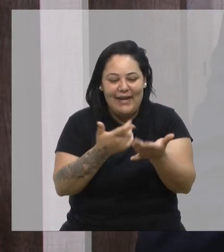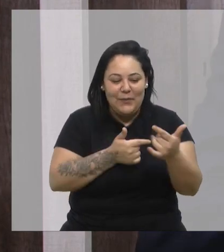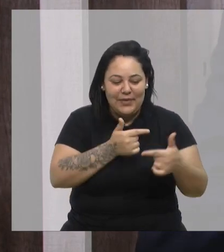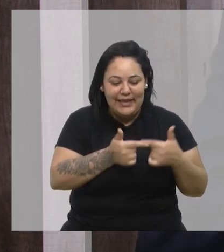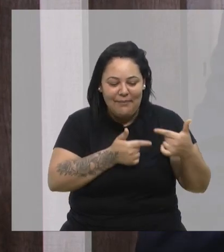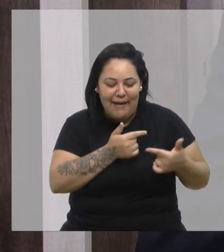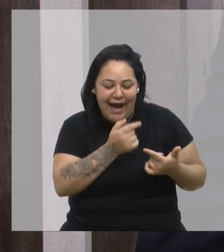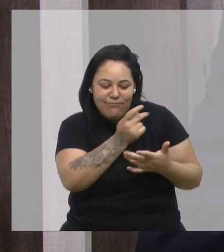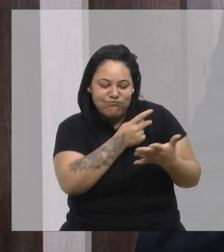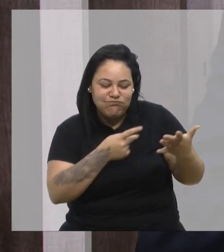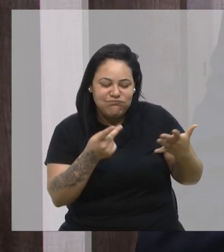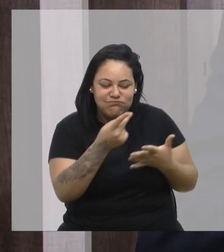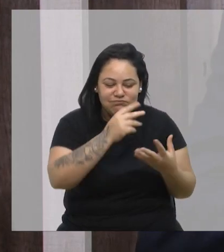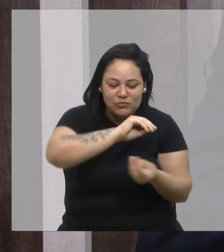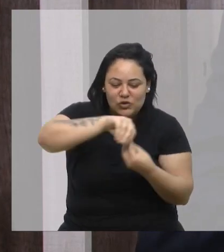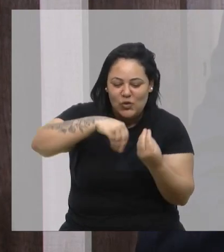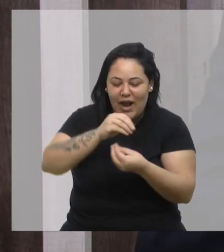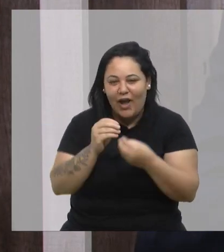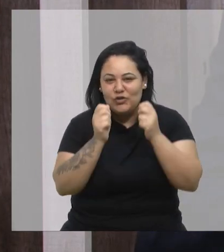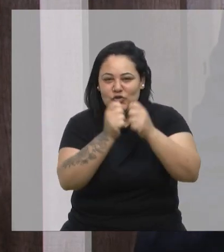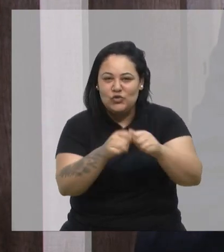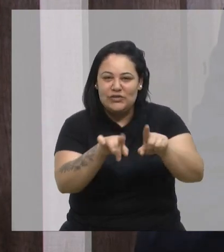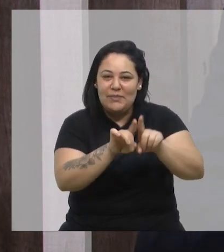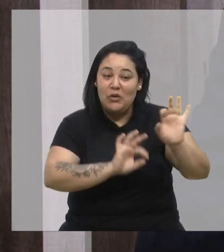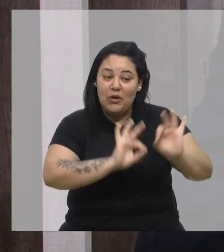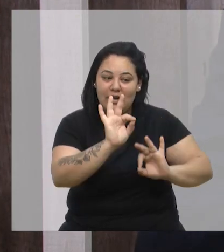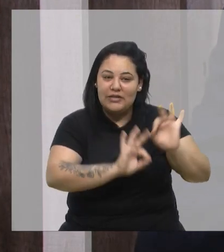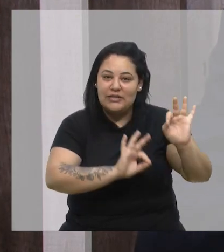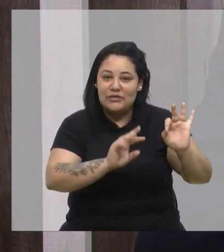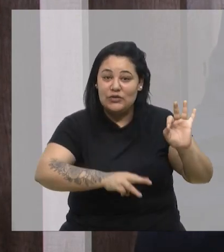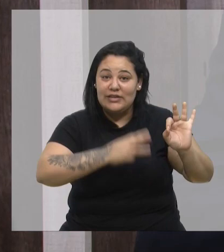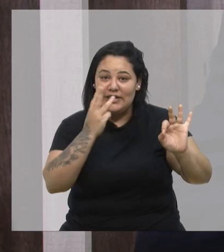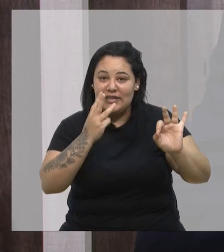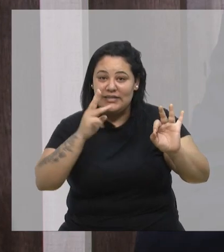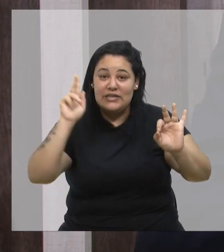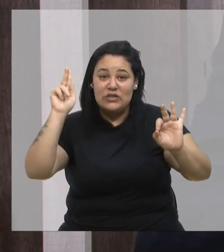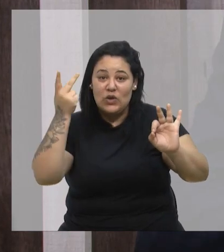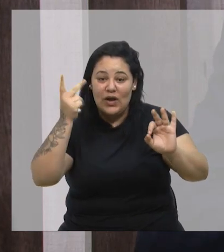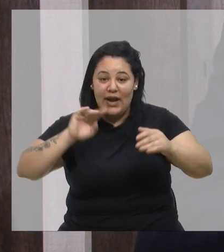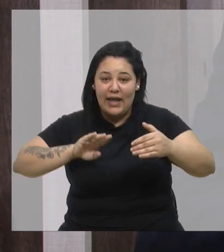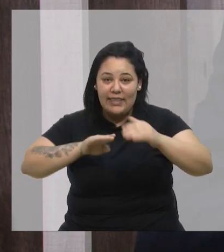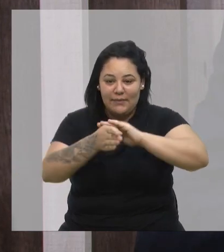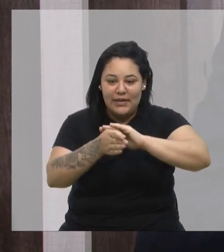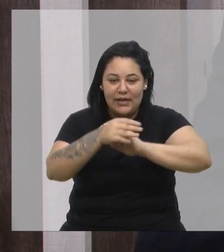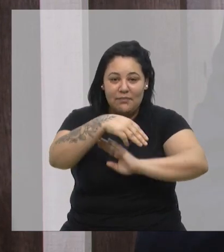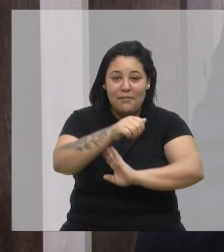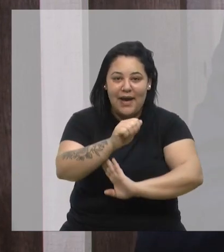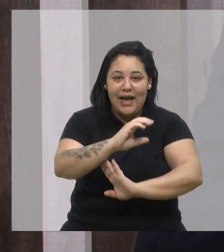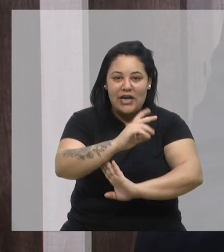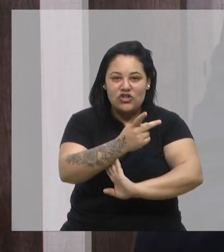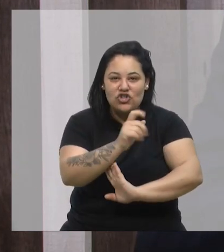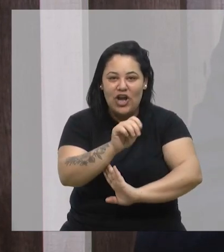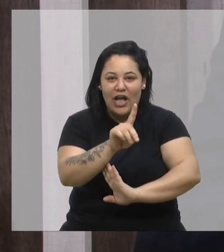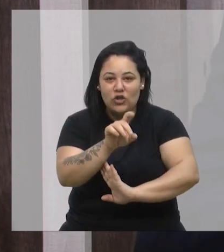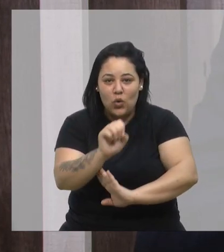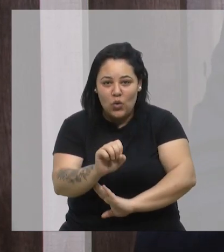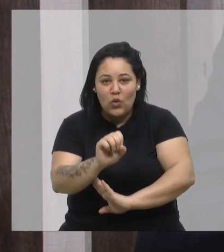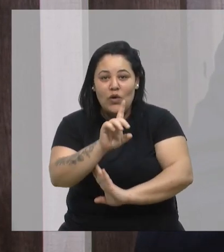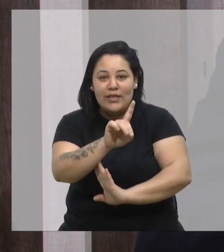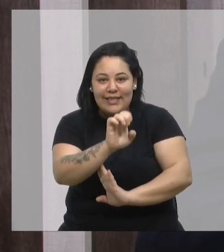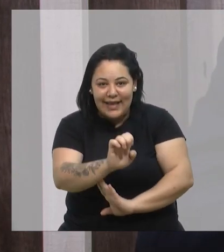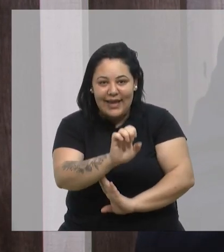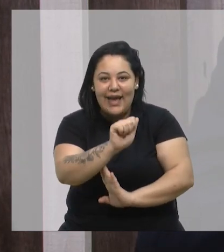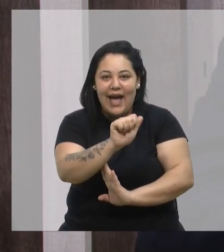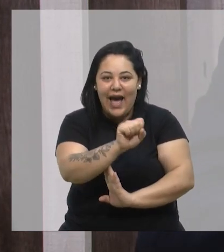aqui, praticamente uma brochura, organizando então 3 contos adaptados do